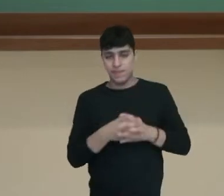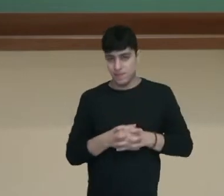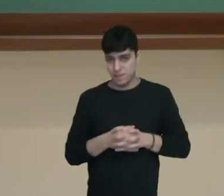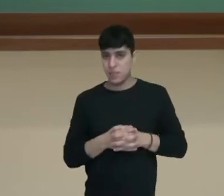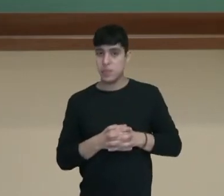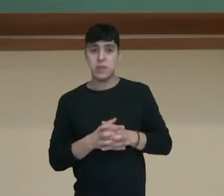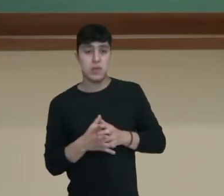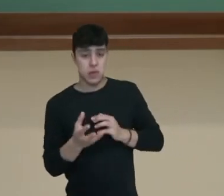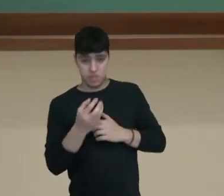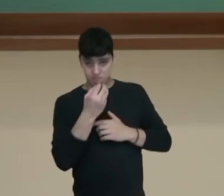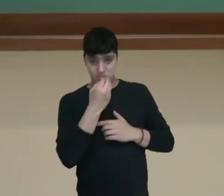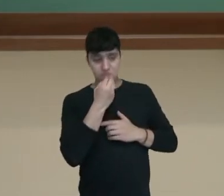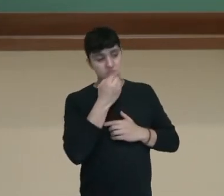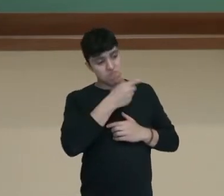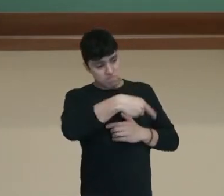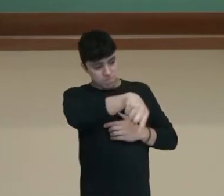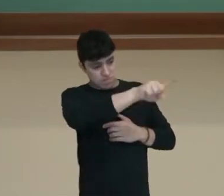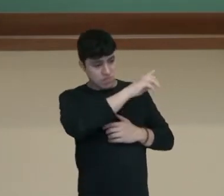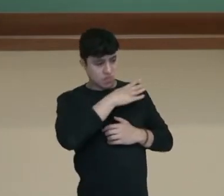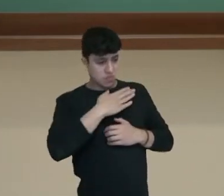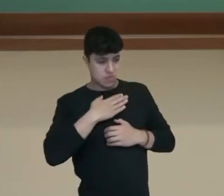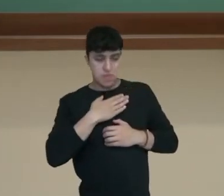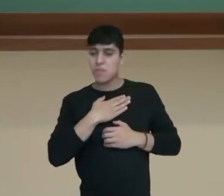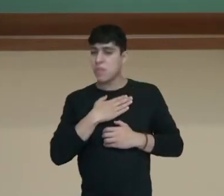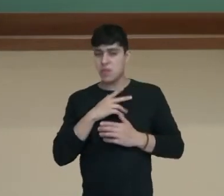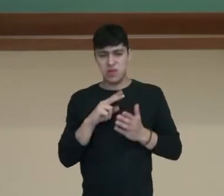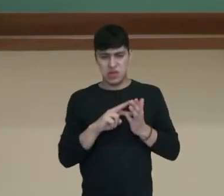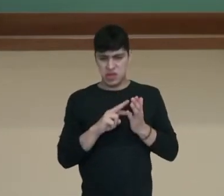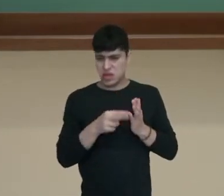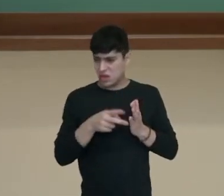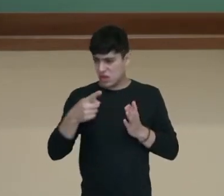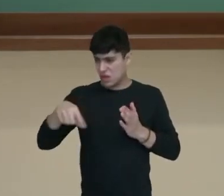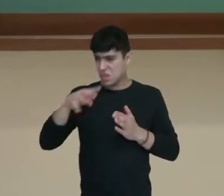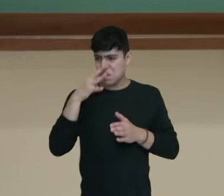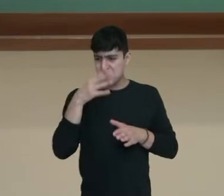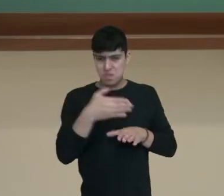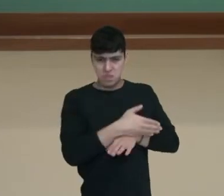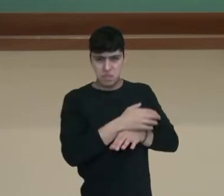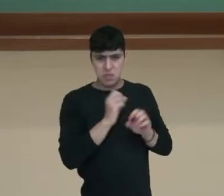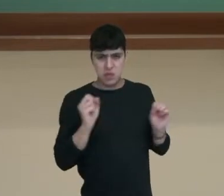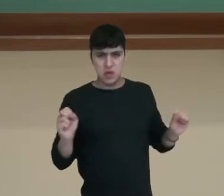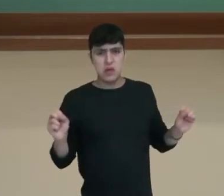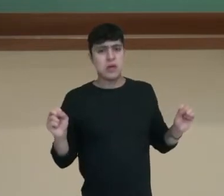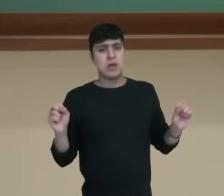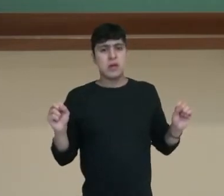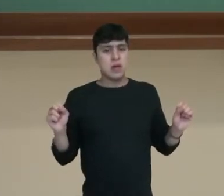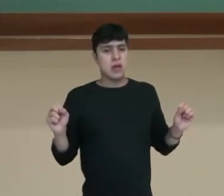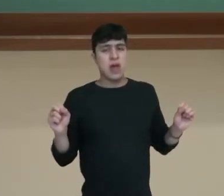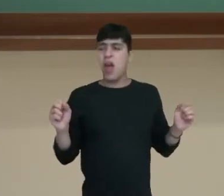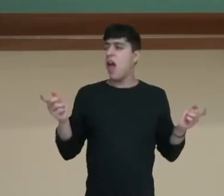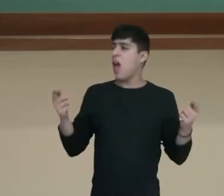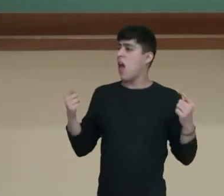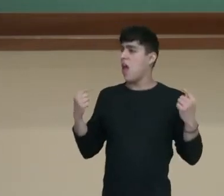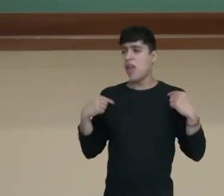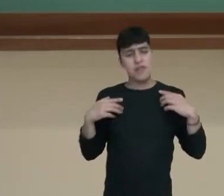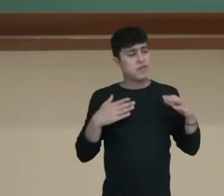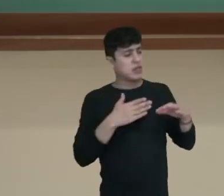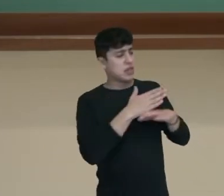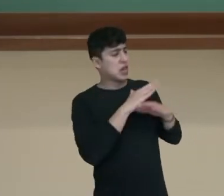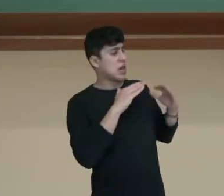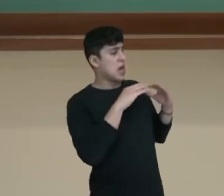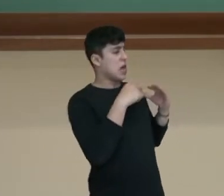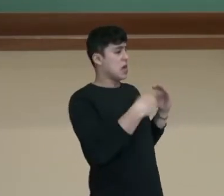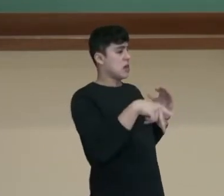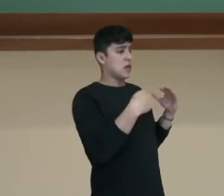que isso é meu, isso não é de uso comum, né? Ninguém pode chegar e entrar na sua casa assim, falar assim: ah, vem aqui passar um tempo, alguém